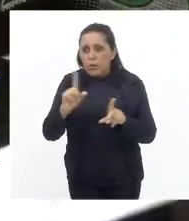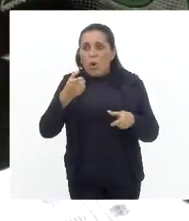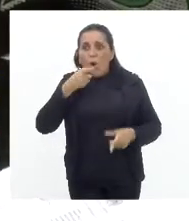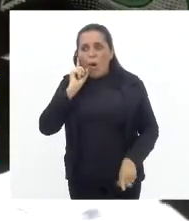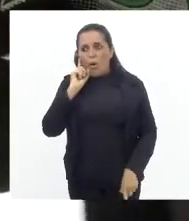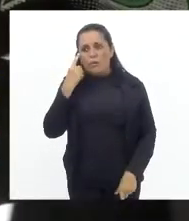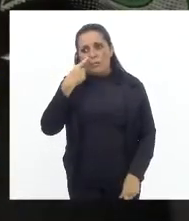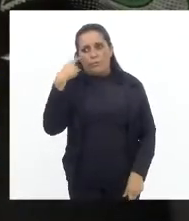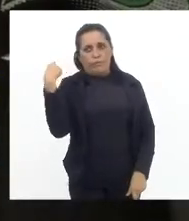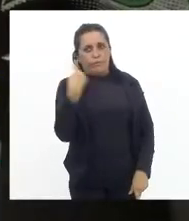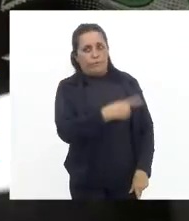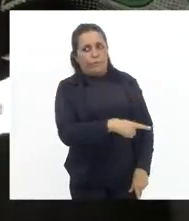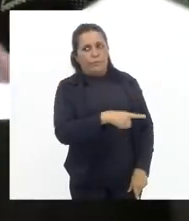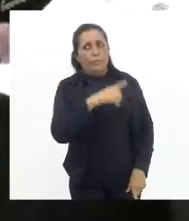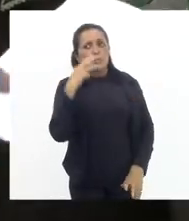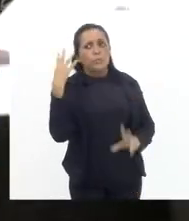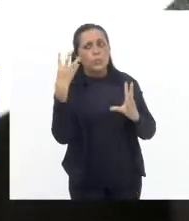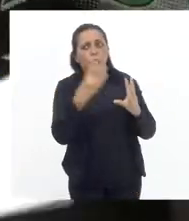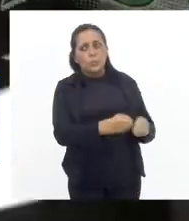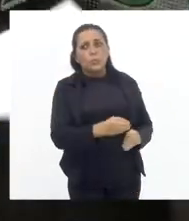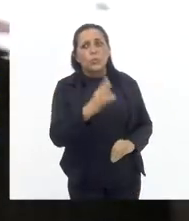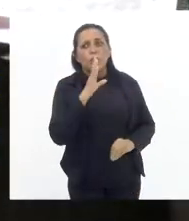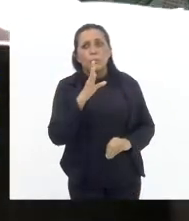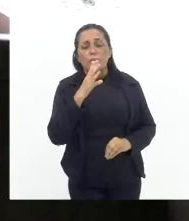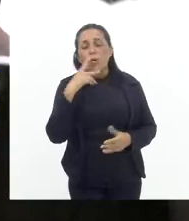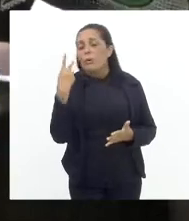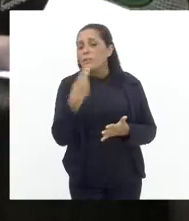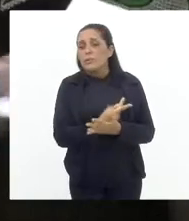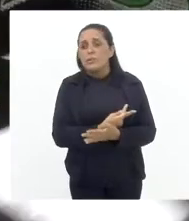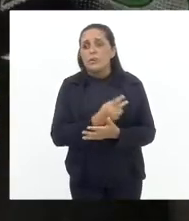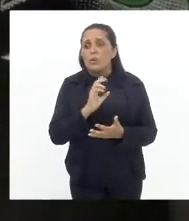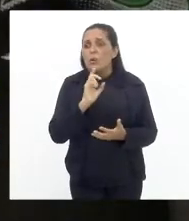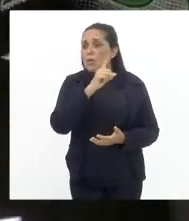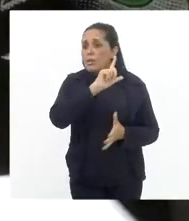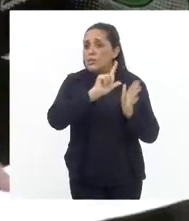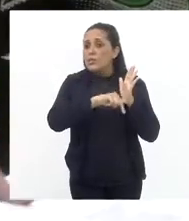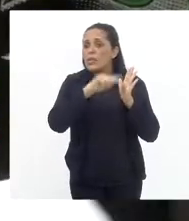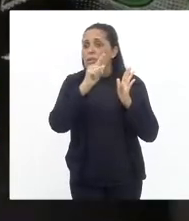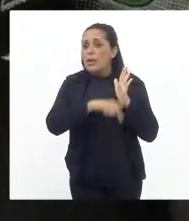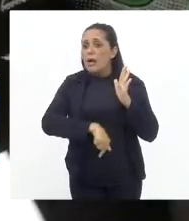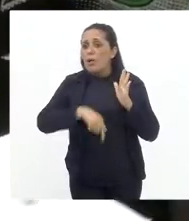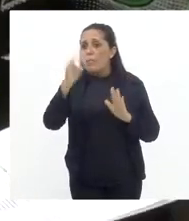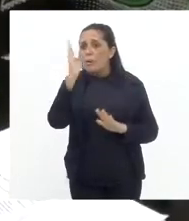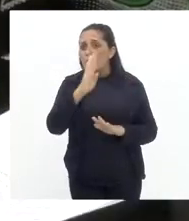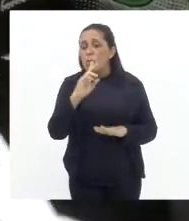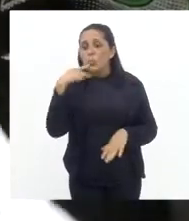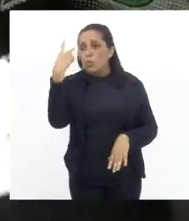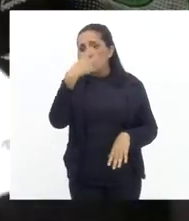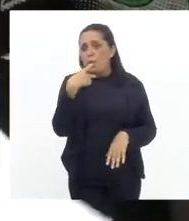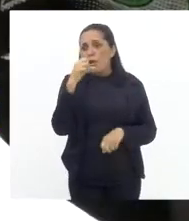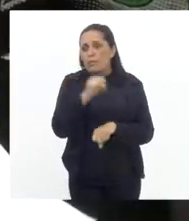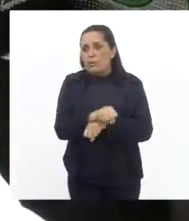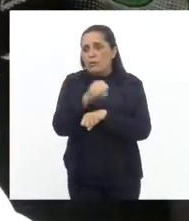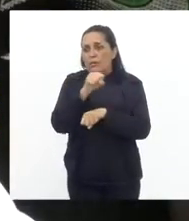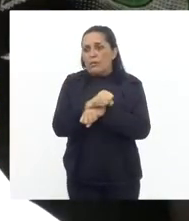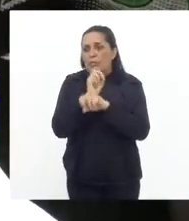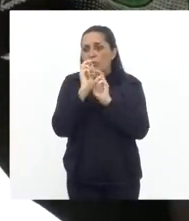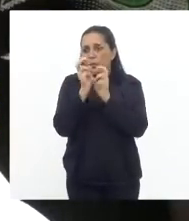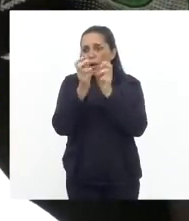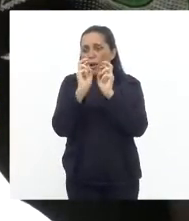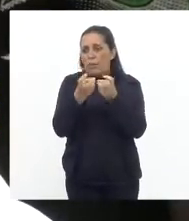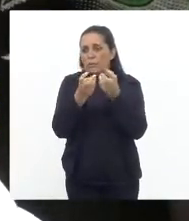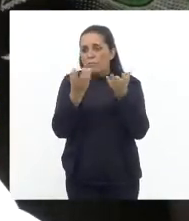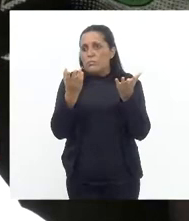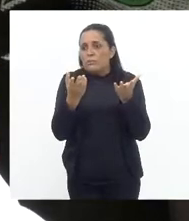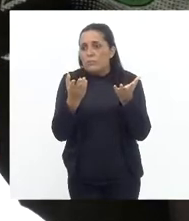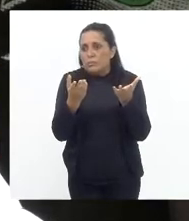foi um retrato da questão de tomasse conhecimento que aconteceu na central do Brasil foram duas horas as pessoas esperando uma composição para ela